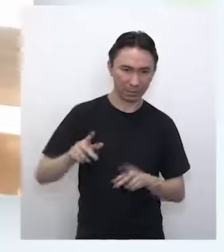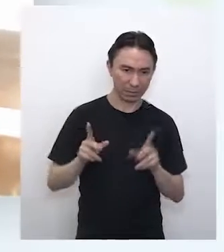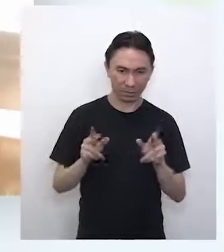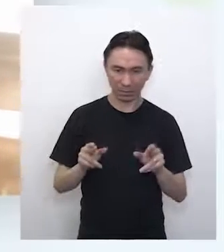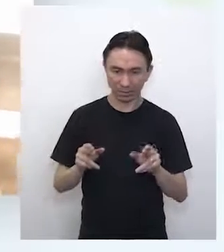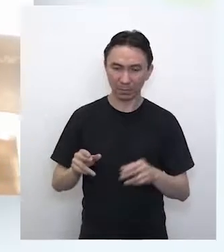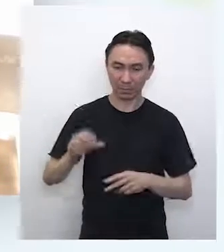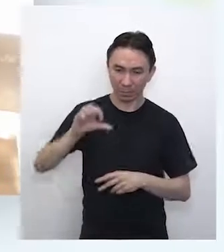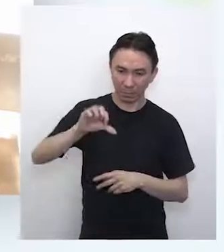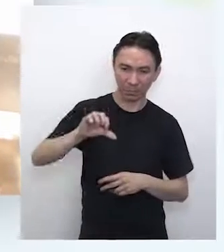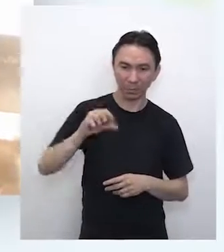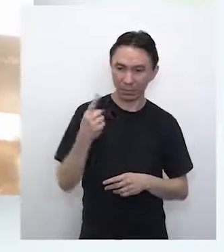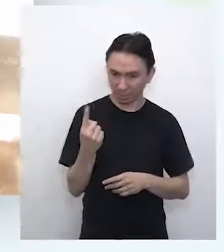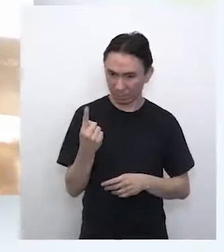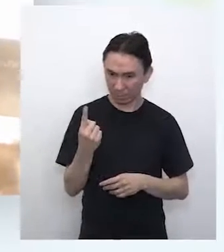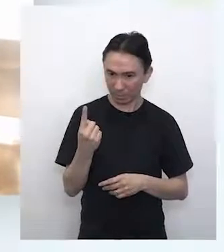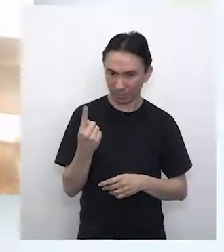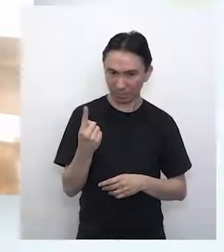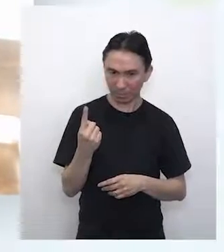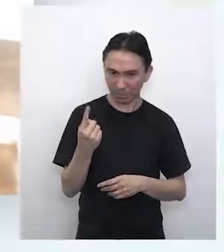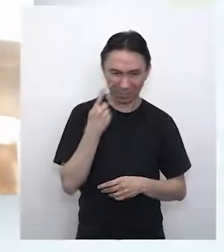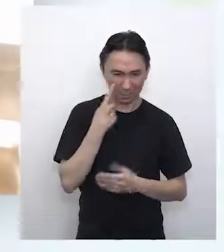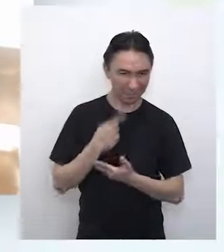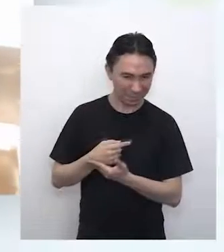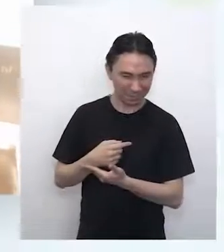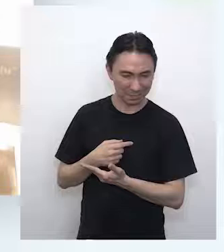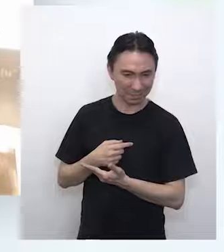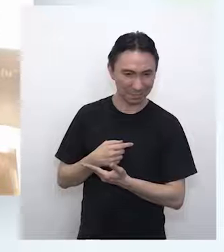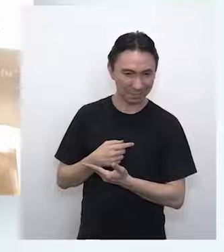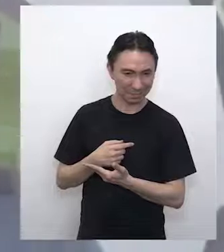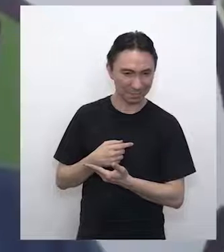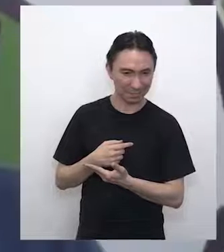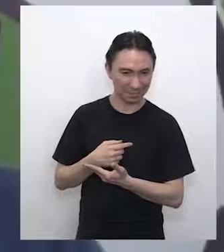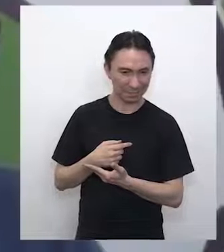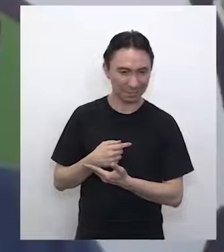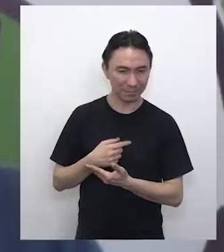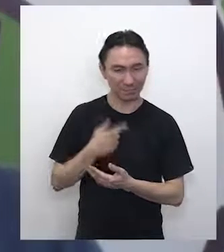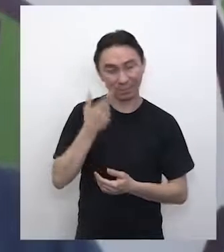igual 91. Estão vendo?